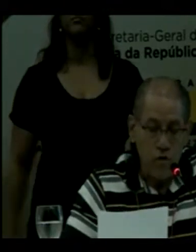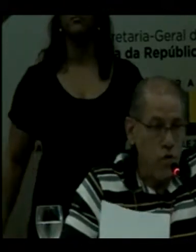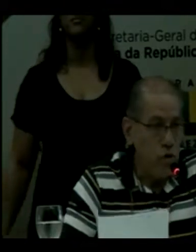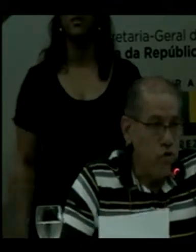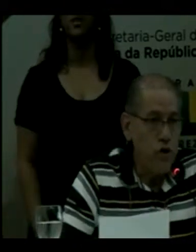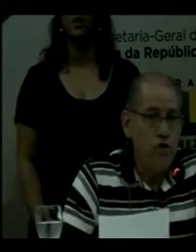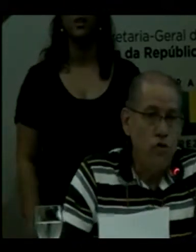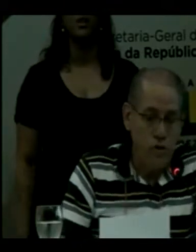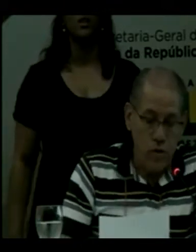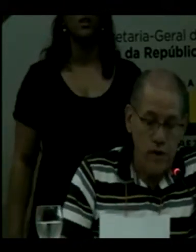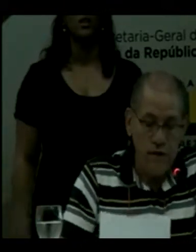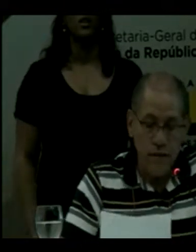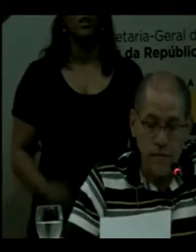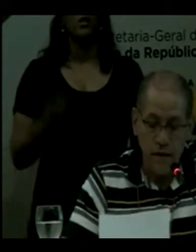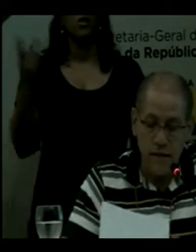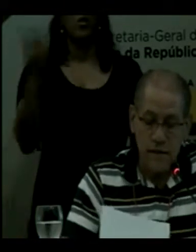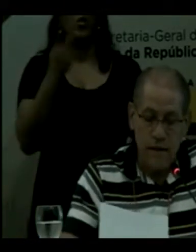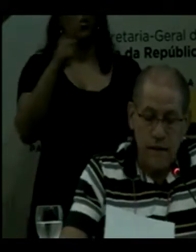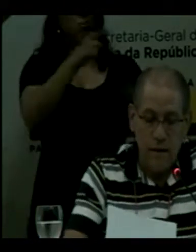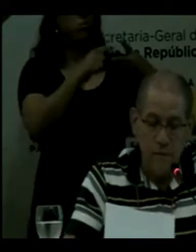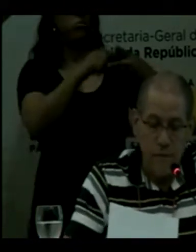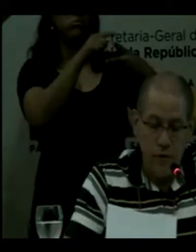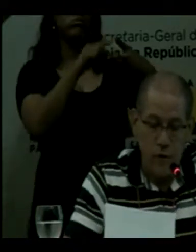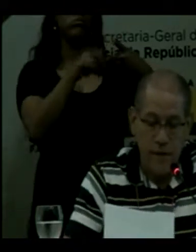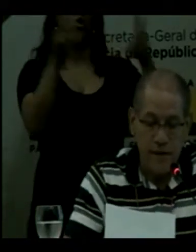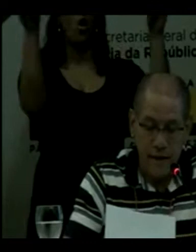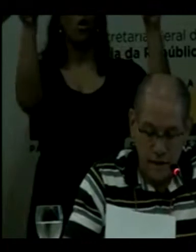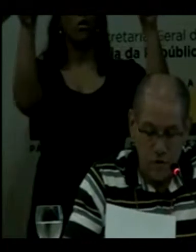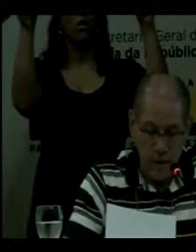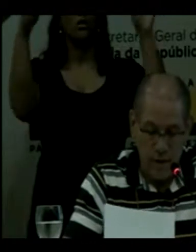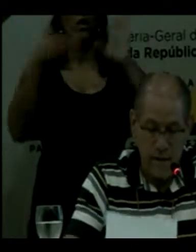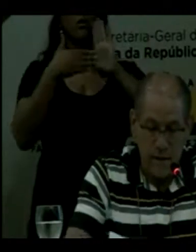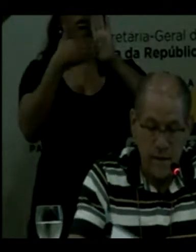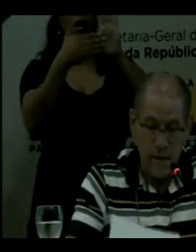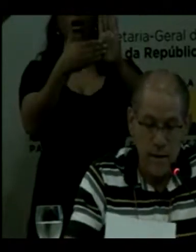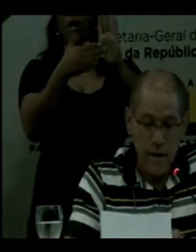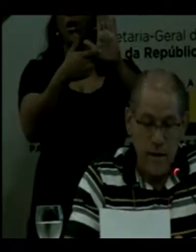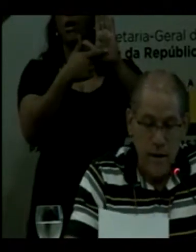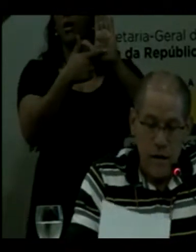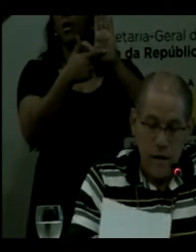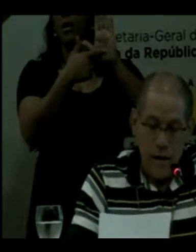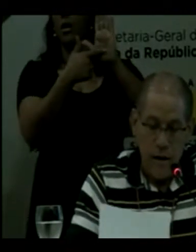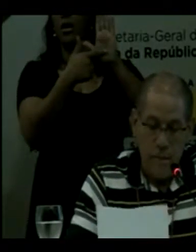lá. Os dois temas que foram apresentados, as duas